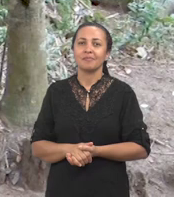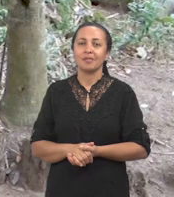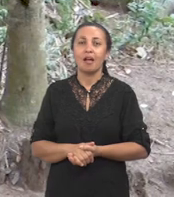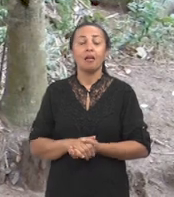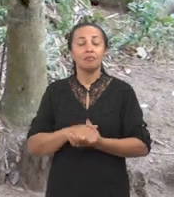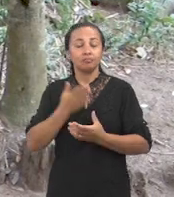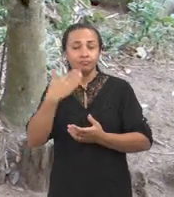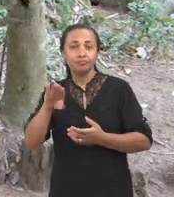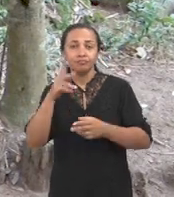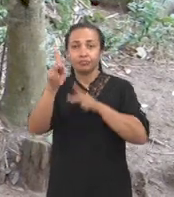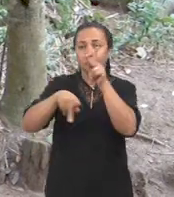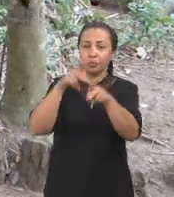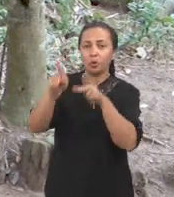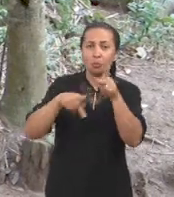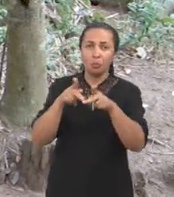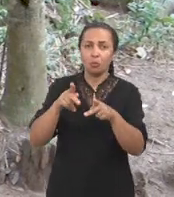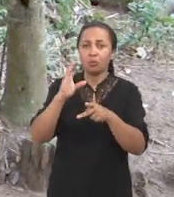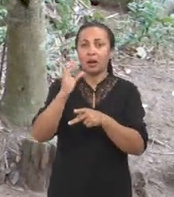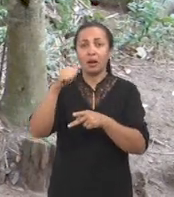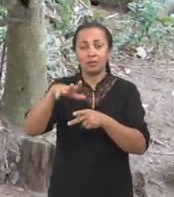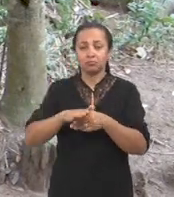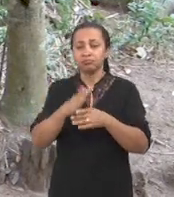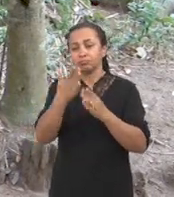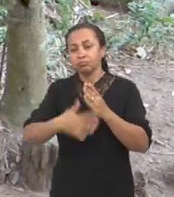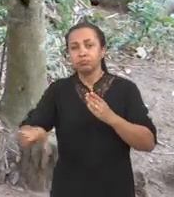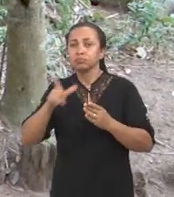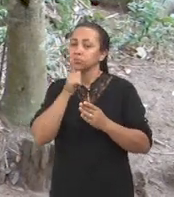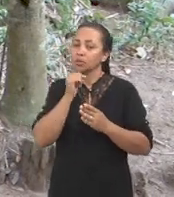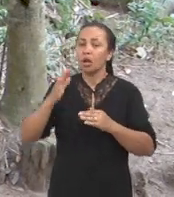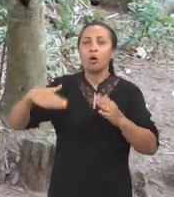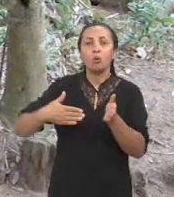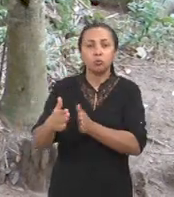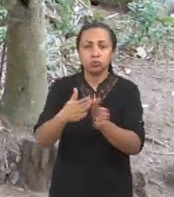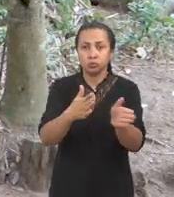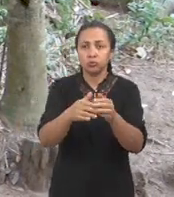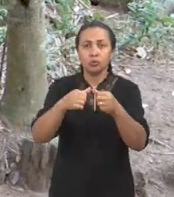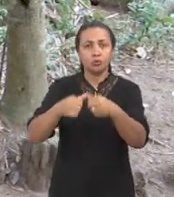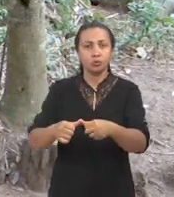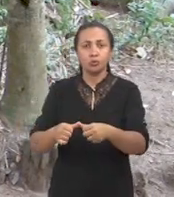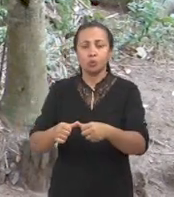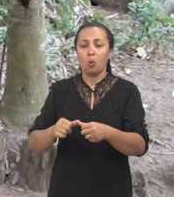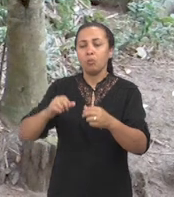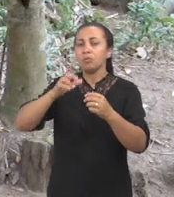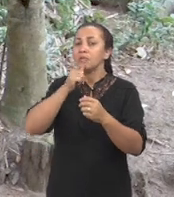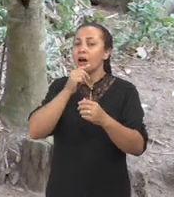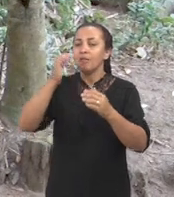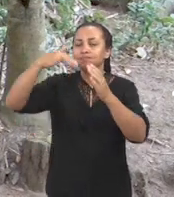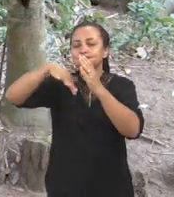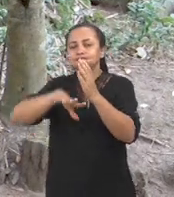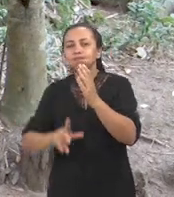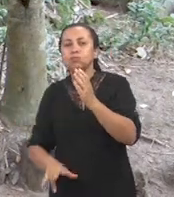boa parte do povoado do cabeça em Brejo Grande no baixo São Francisco em Sergipe e ficou submersa no final dos anos 90